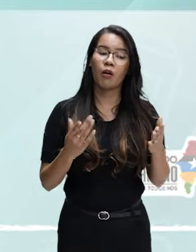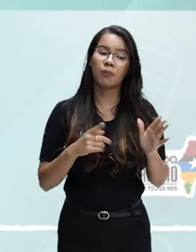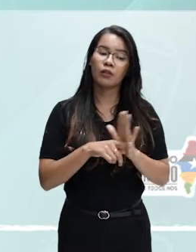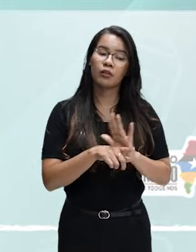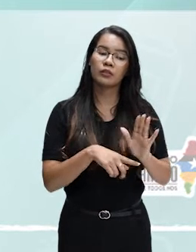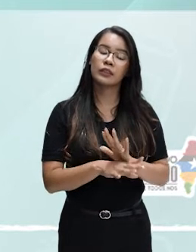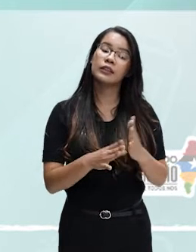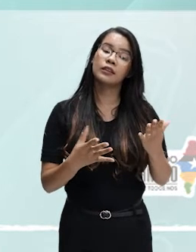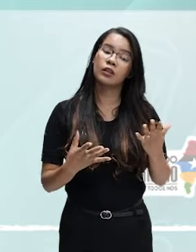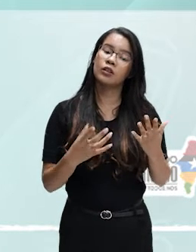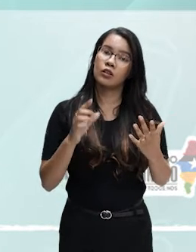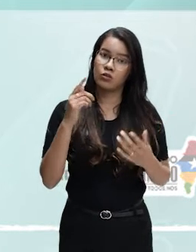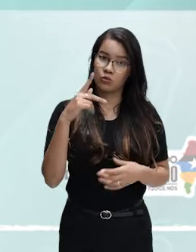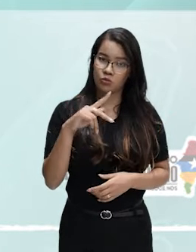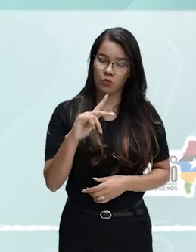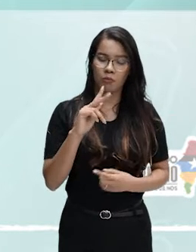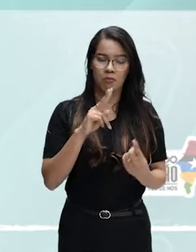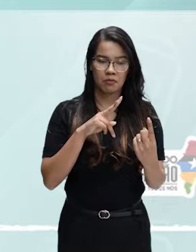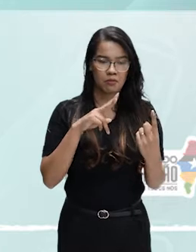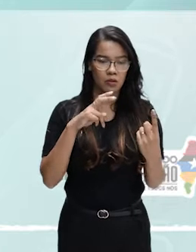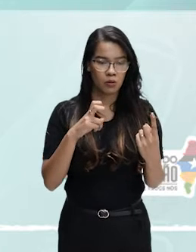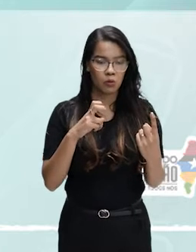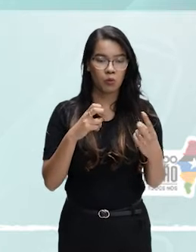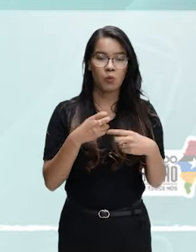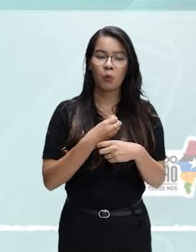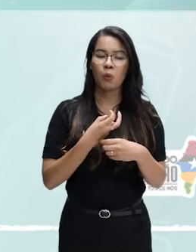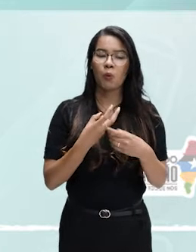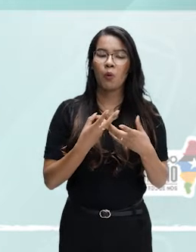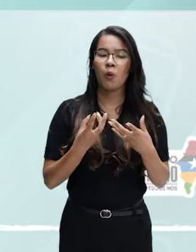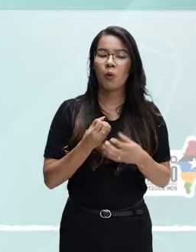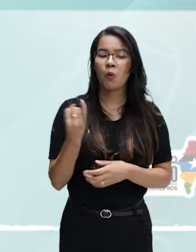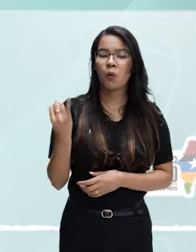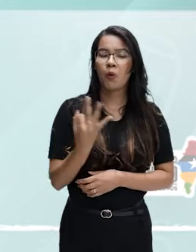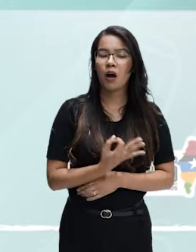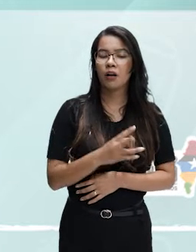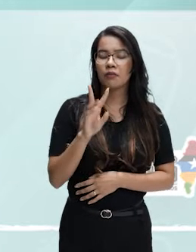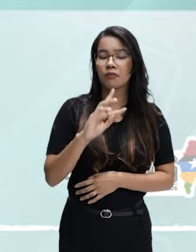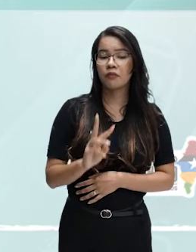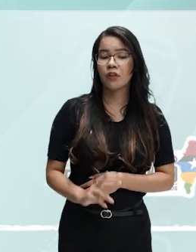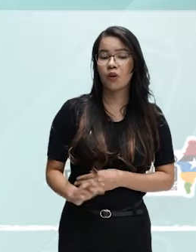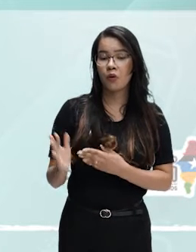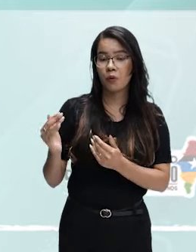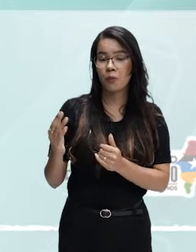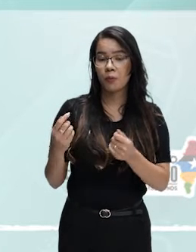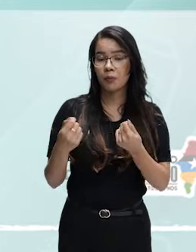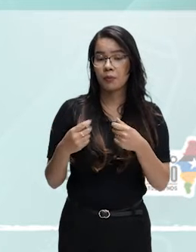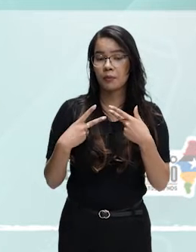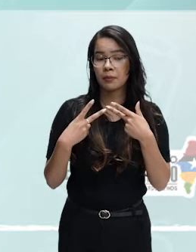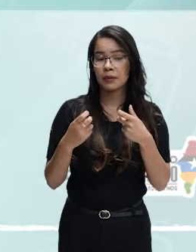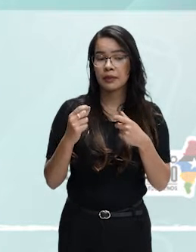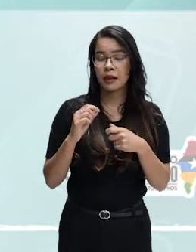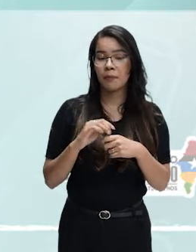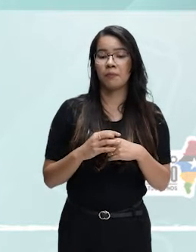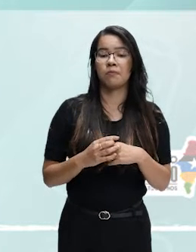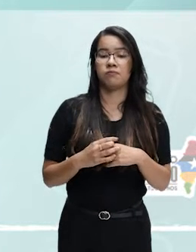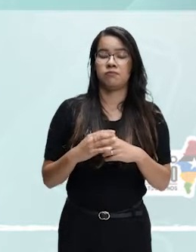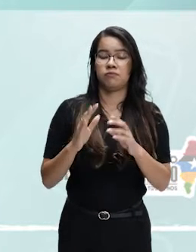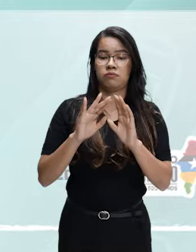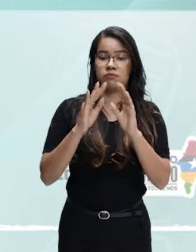observações, quantas vezes o jovem pôde constatar que a bola atingiu a marca de 35